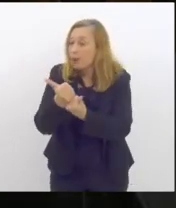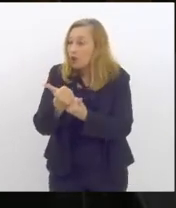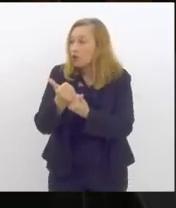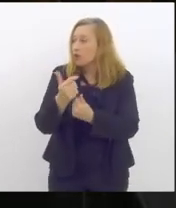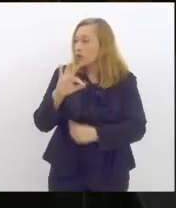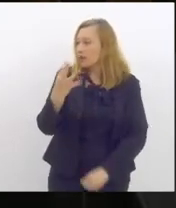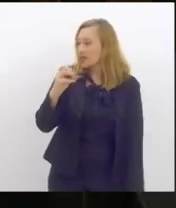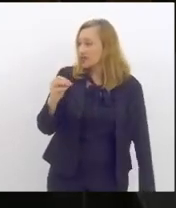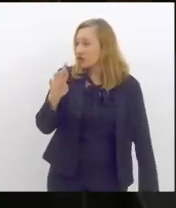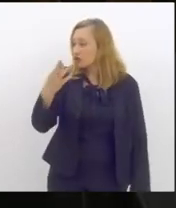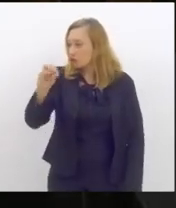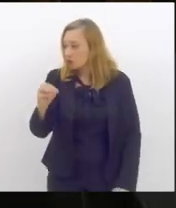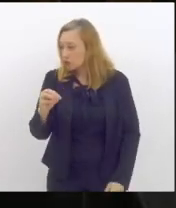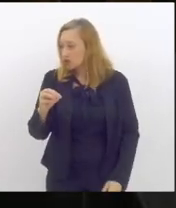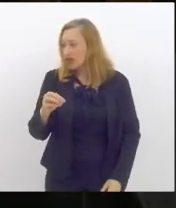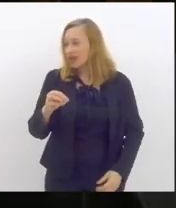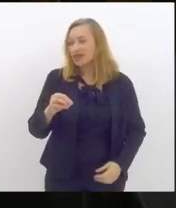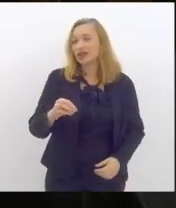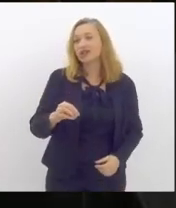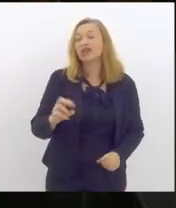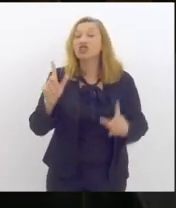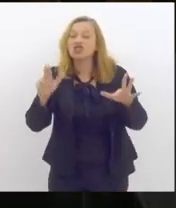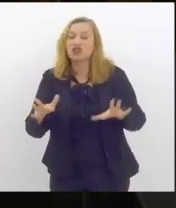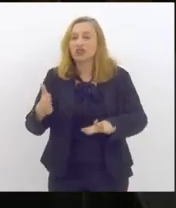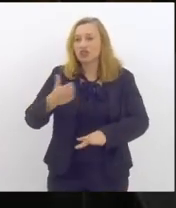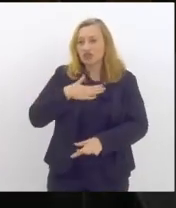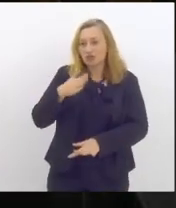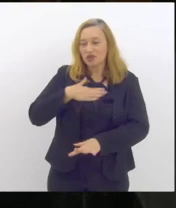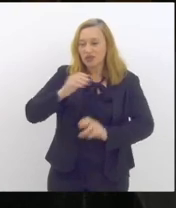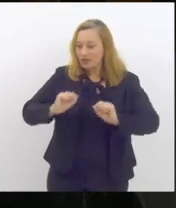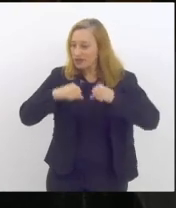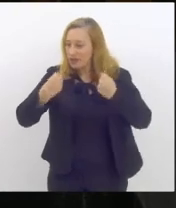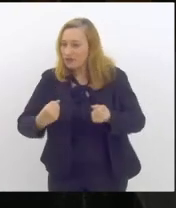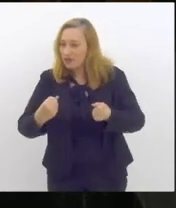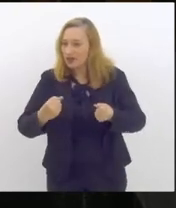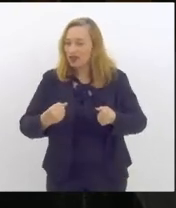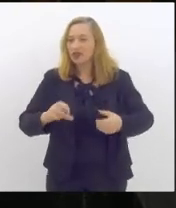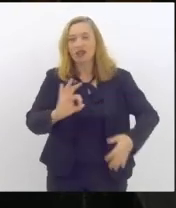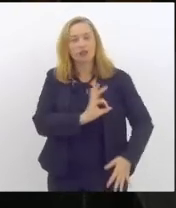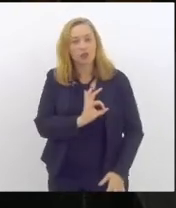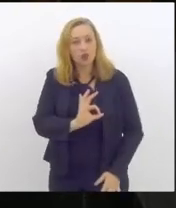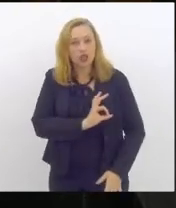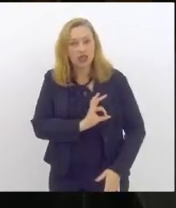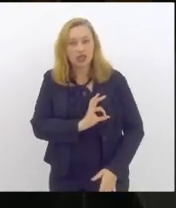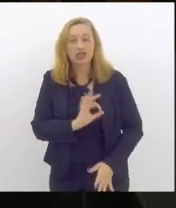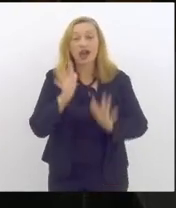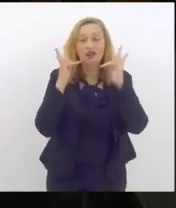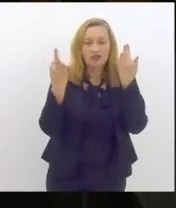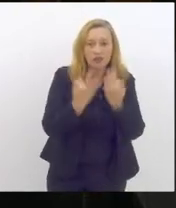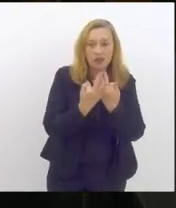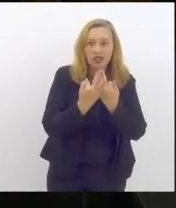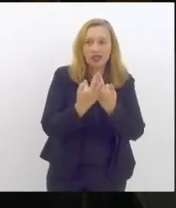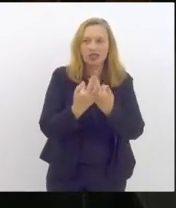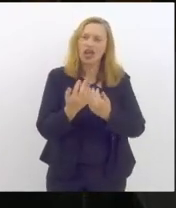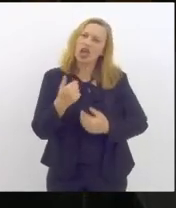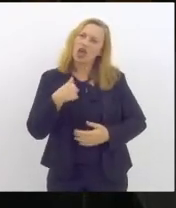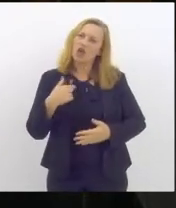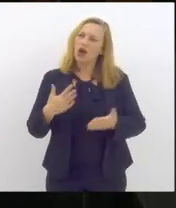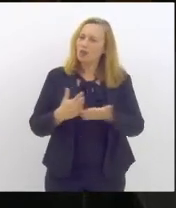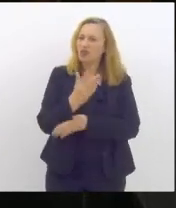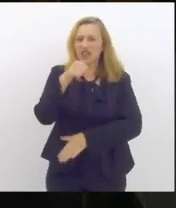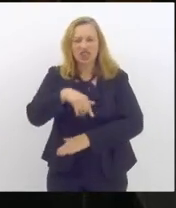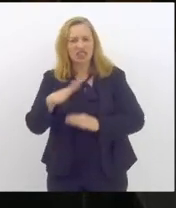o senhor apoio Marcelo frouxo diferente de mim que defendo as tropas de segurança defendendo a família eu